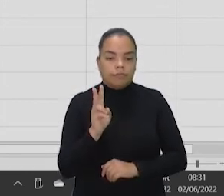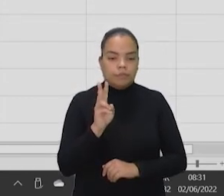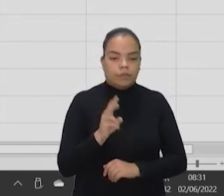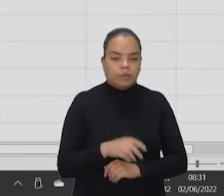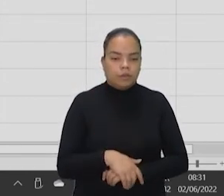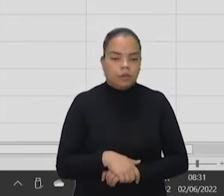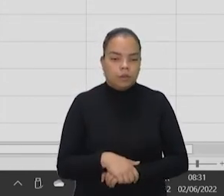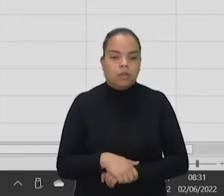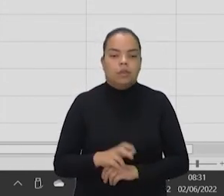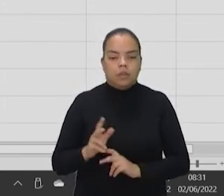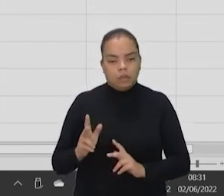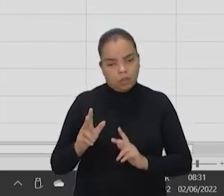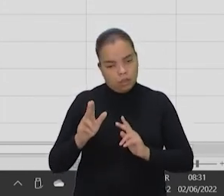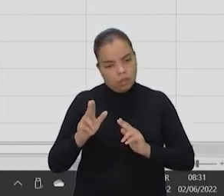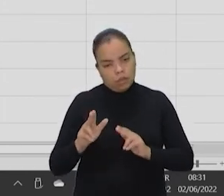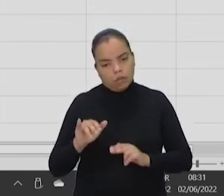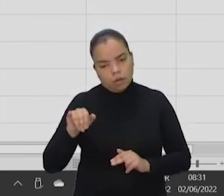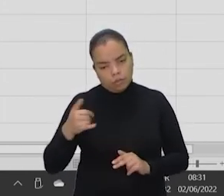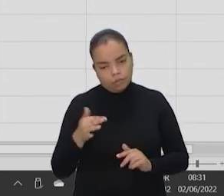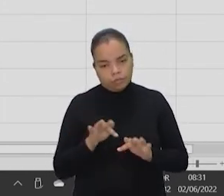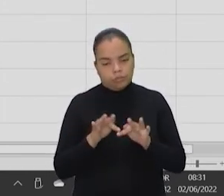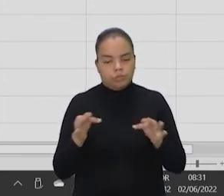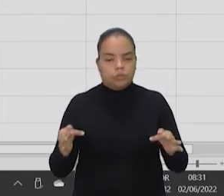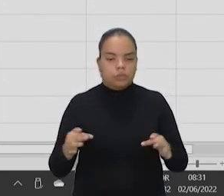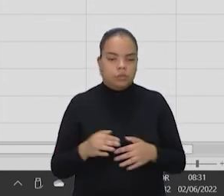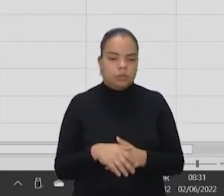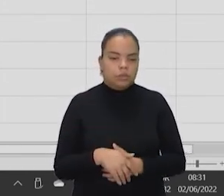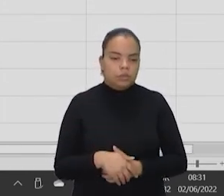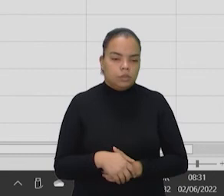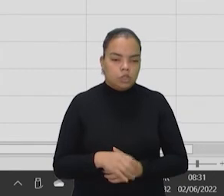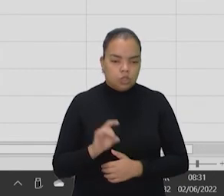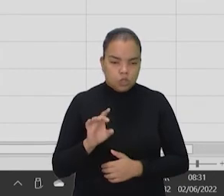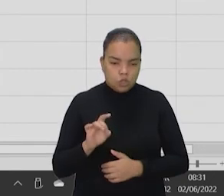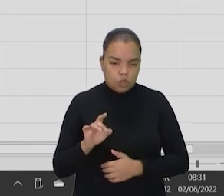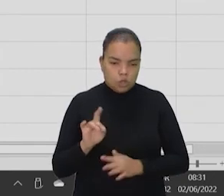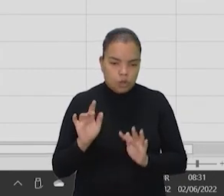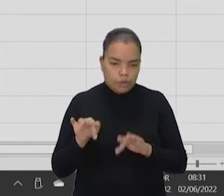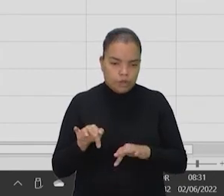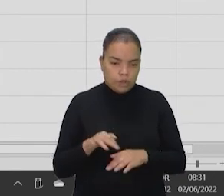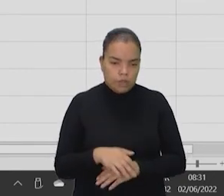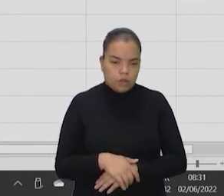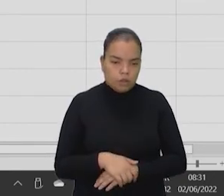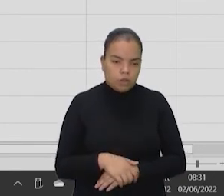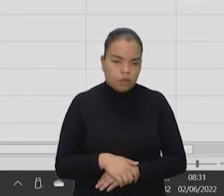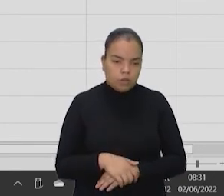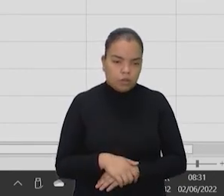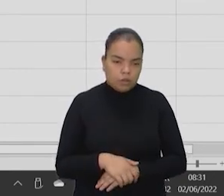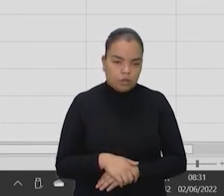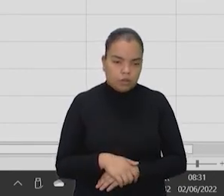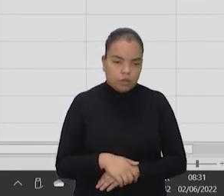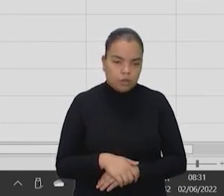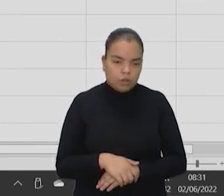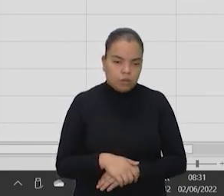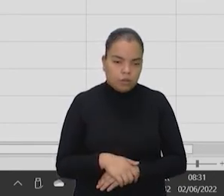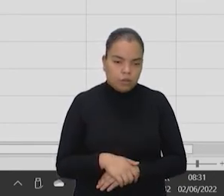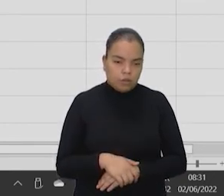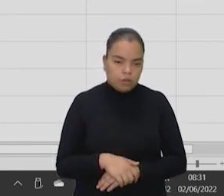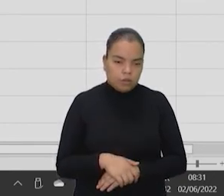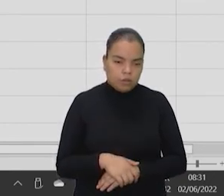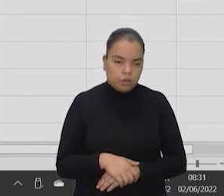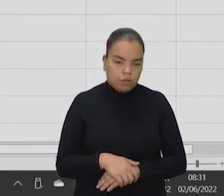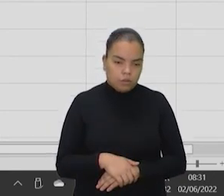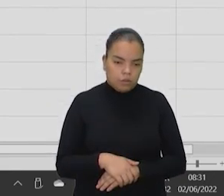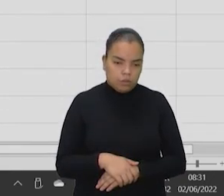certo? Mesma coisa a gente vai fazer lá no juros simples. Seleciona só a última linha, não vai errar isso, né? E aí você vai